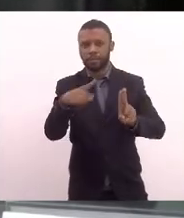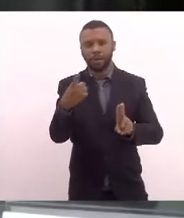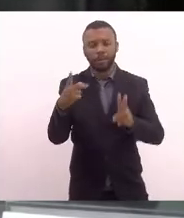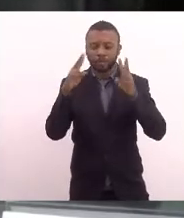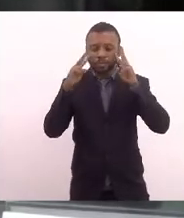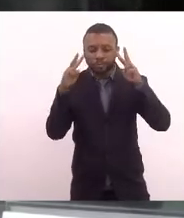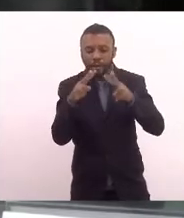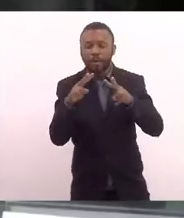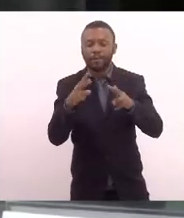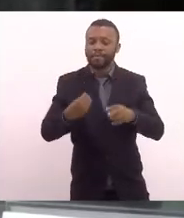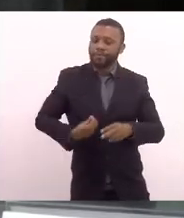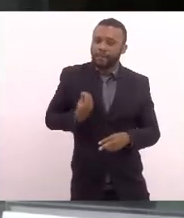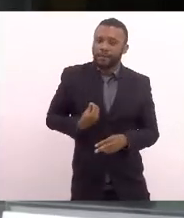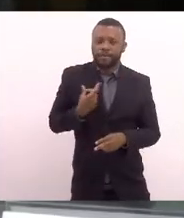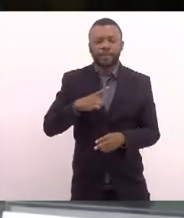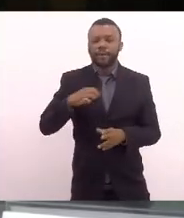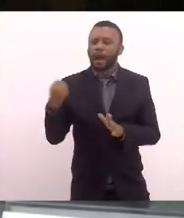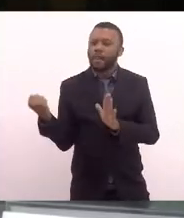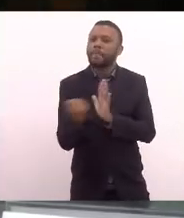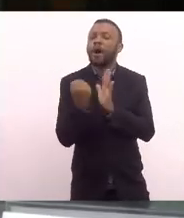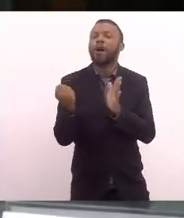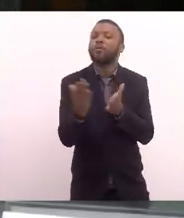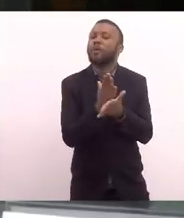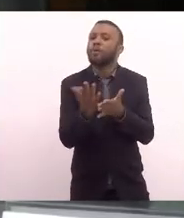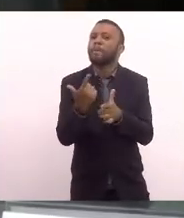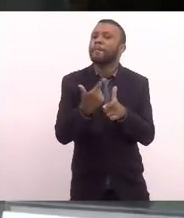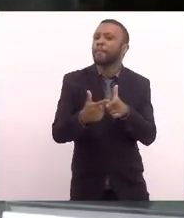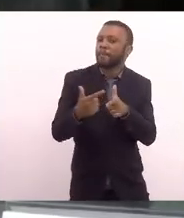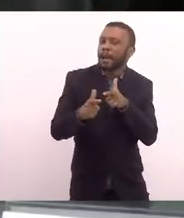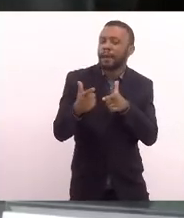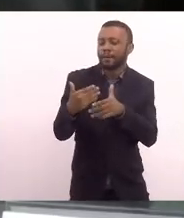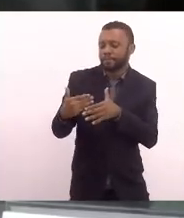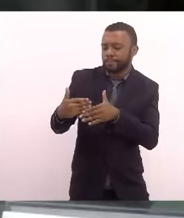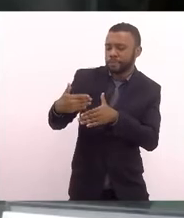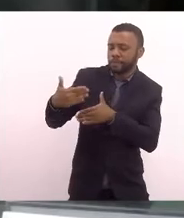marcas da pandemia, com algumas sequelas,